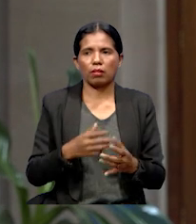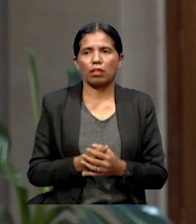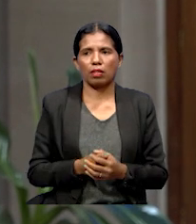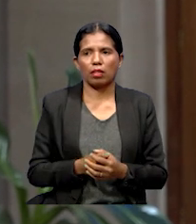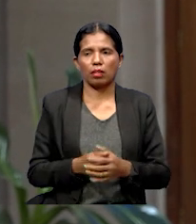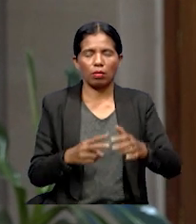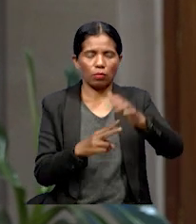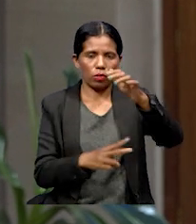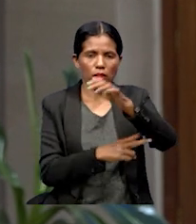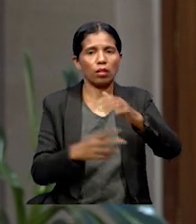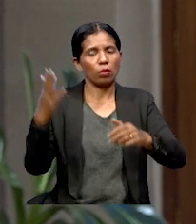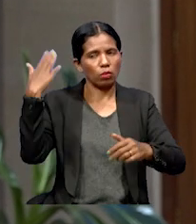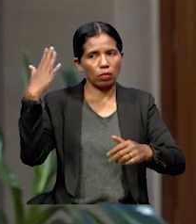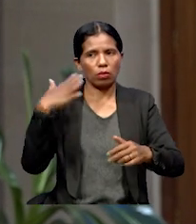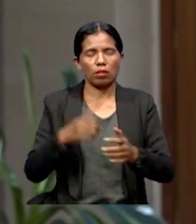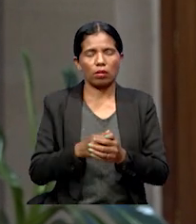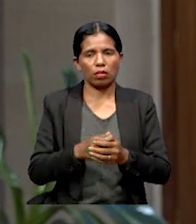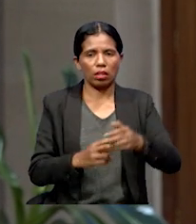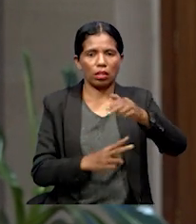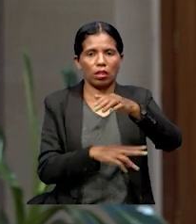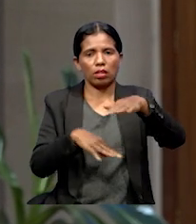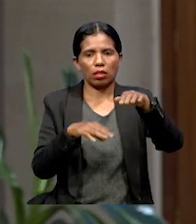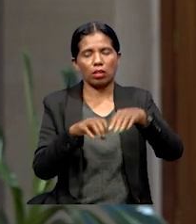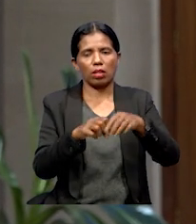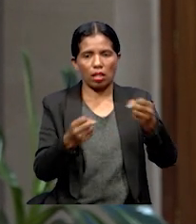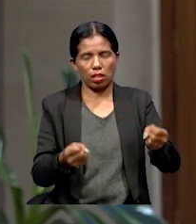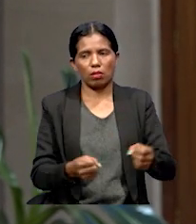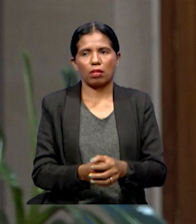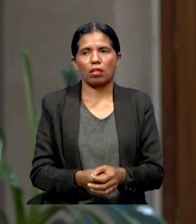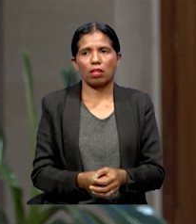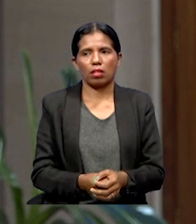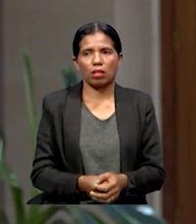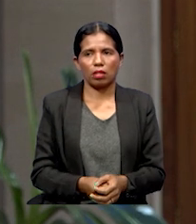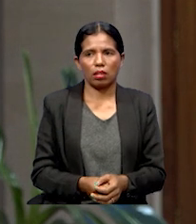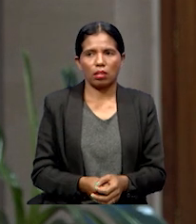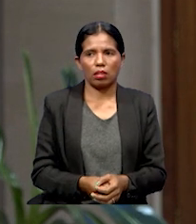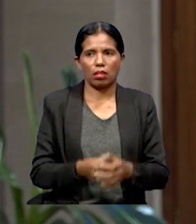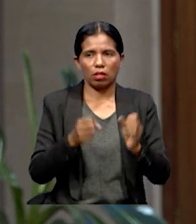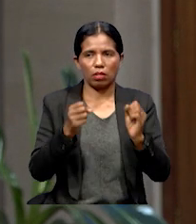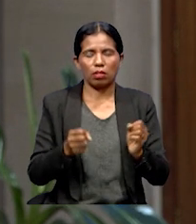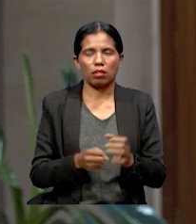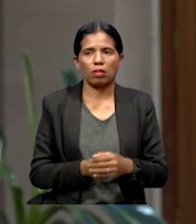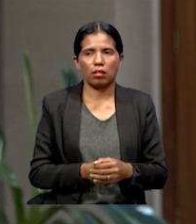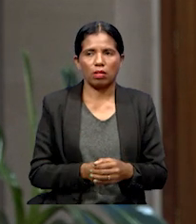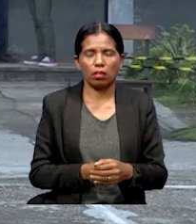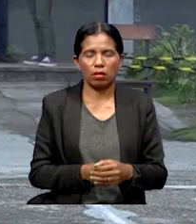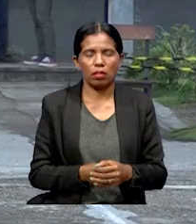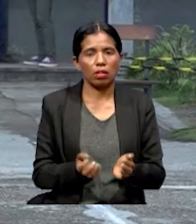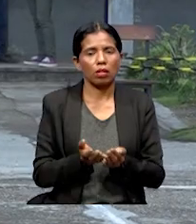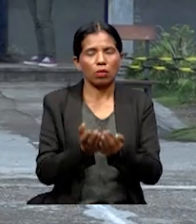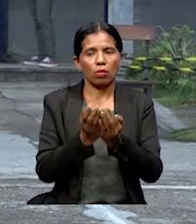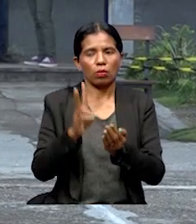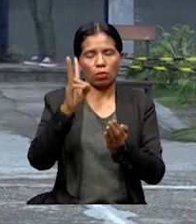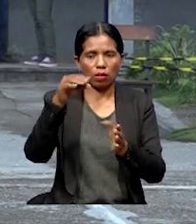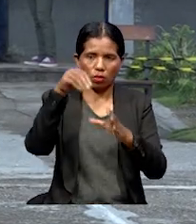ponte da Antígone, ainda sabe o que tem. Tu guarda lá ida agora, roa e roa nele, ele tumba muito, tá matando.